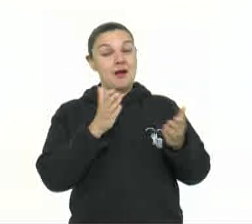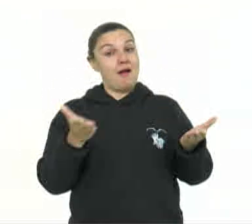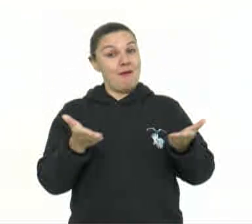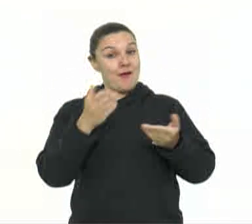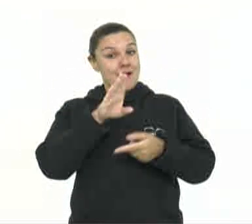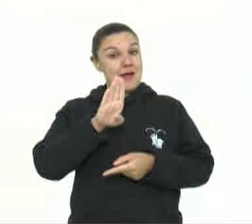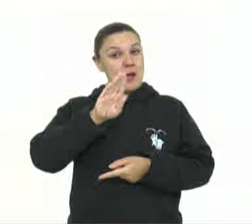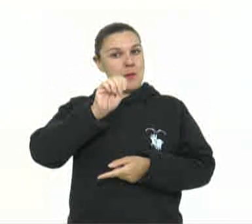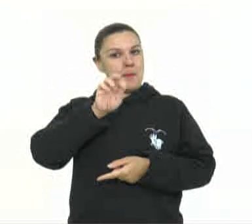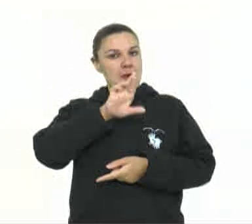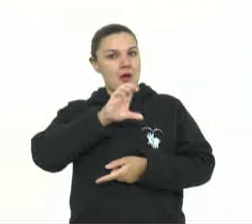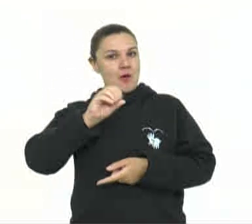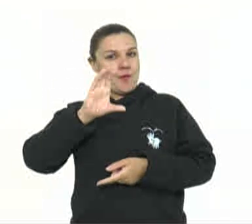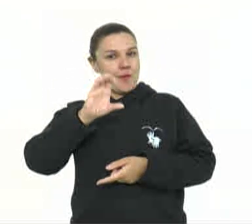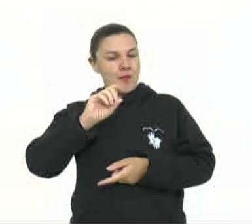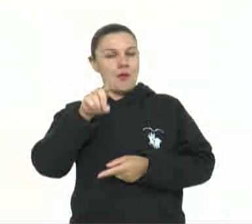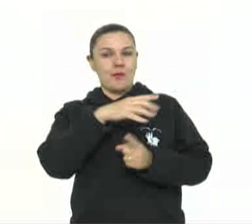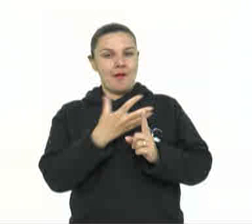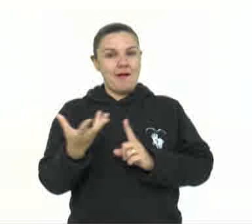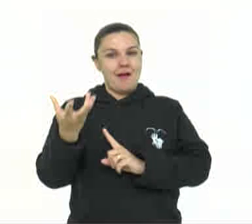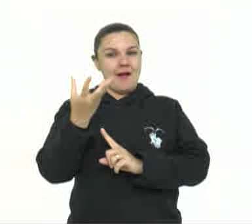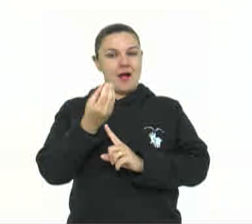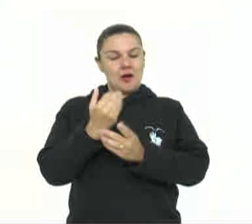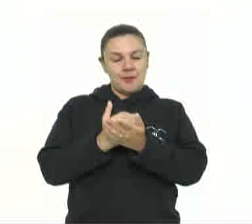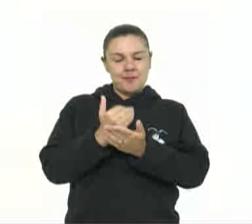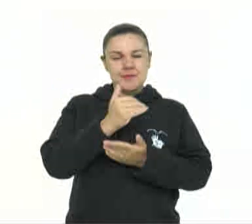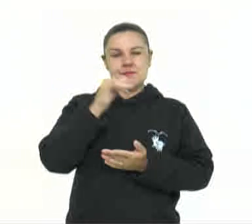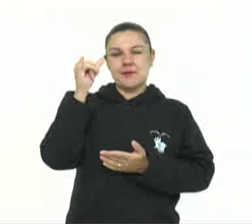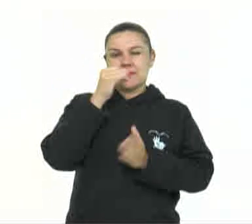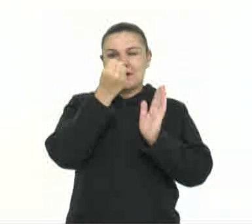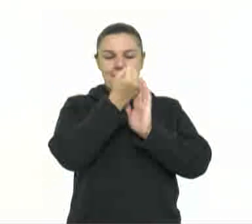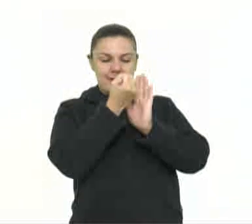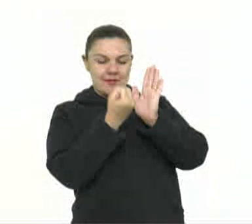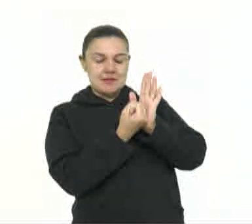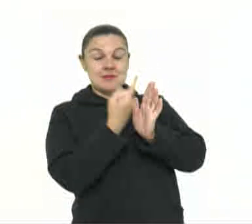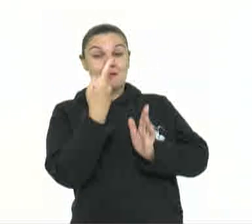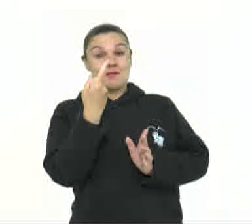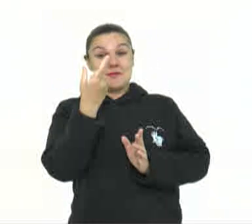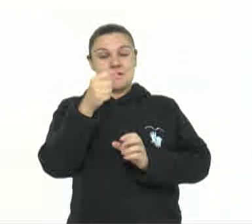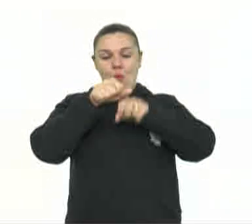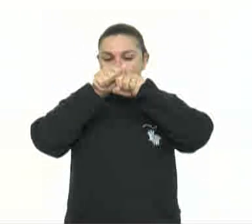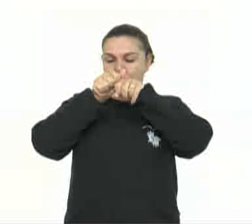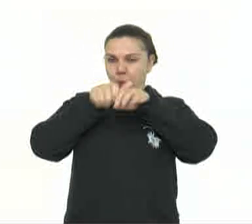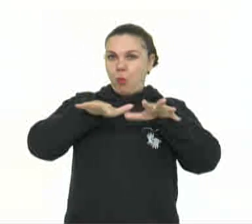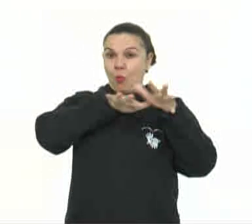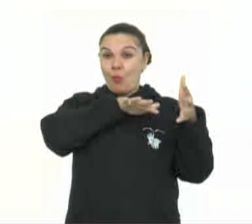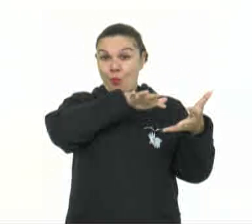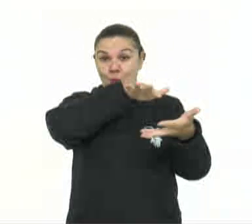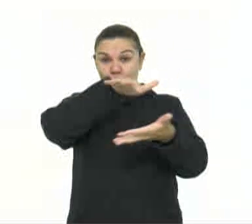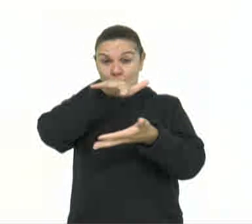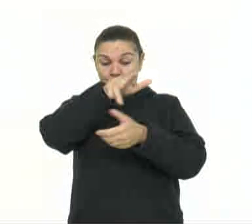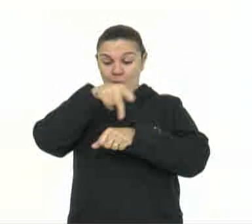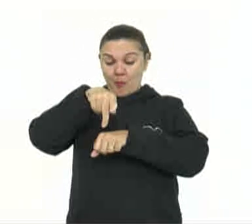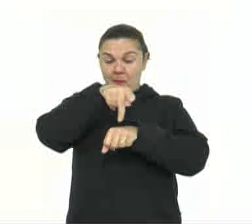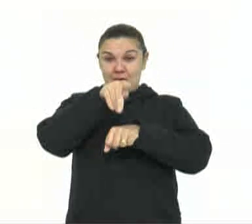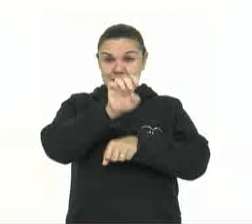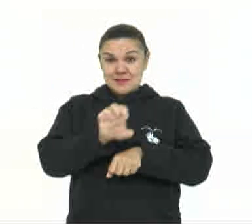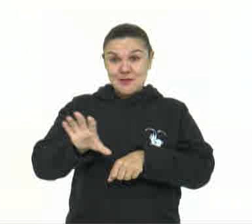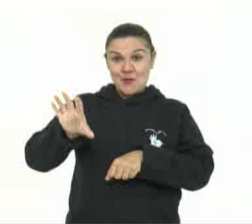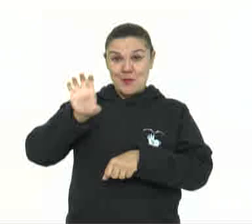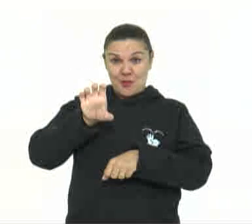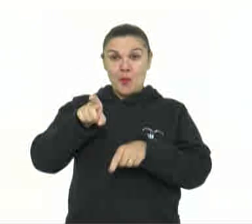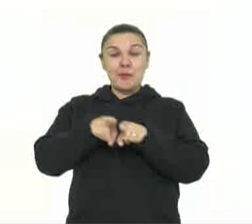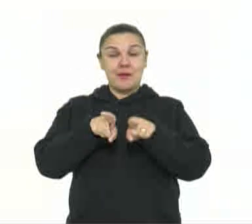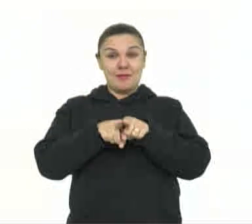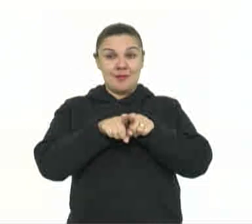já tem ali um estilo artístico que nasceu na Itália no século XVI, se espalhou por todos os países da Europa e